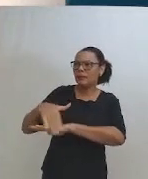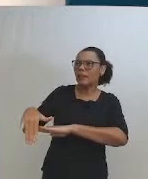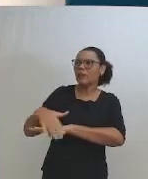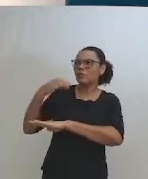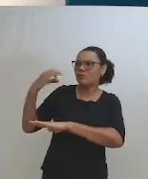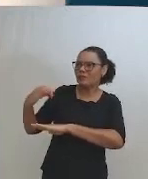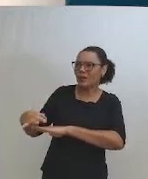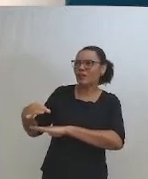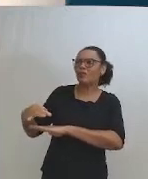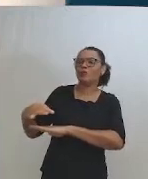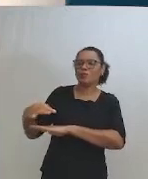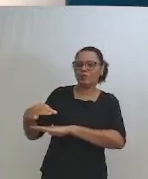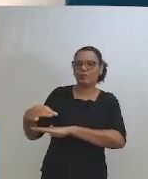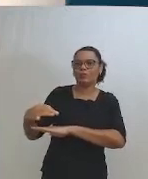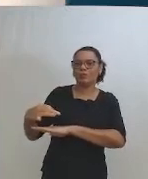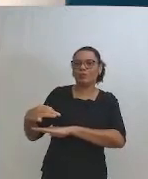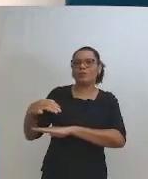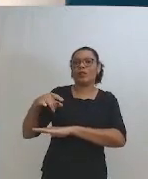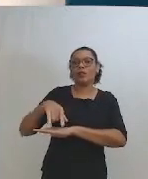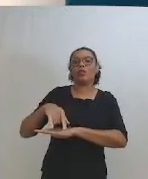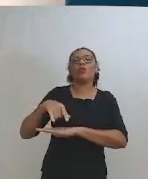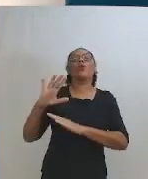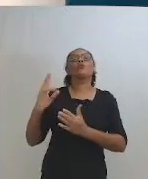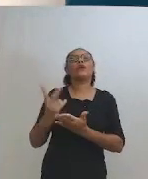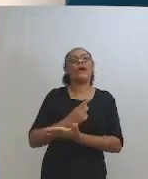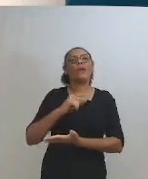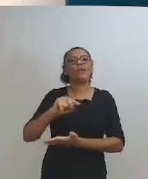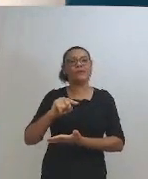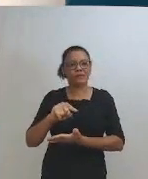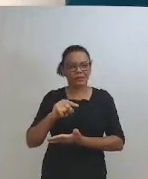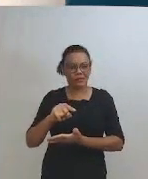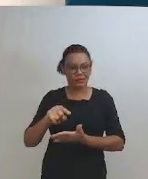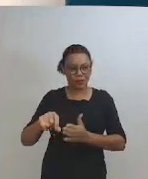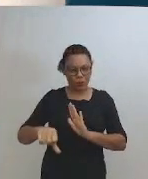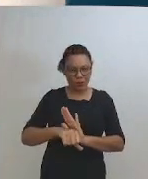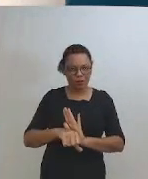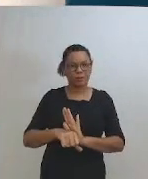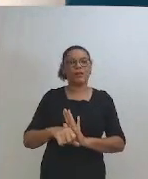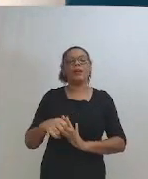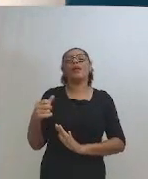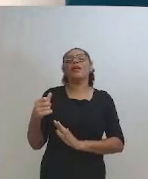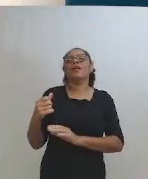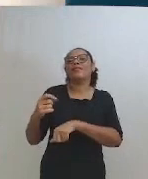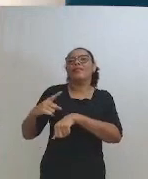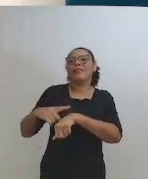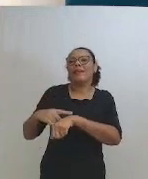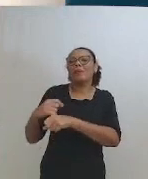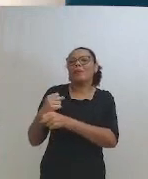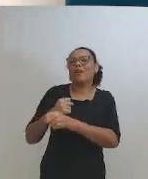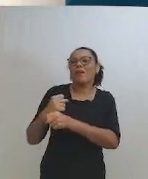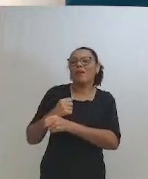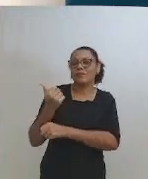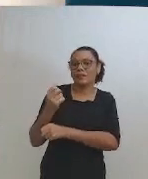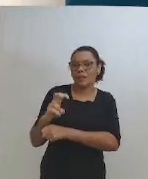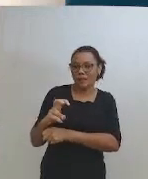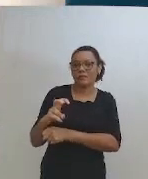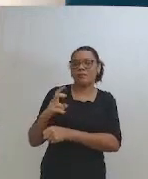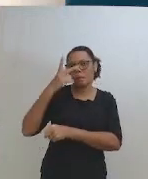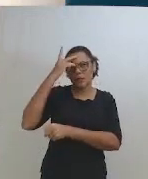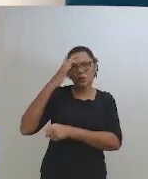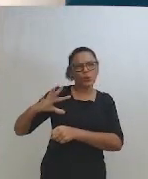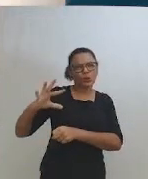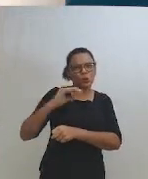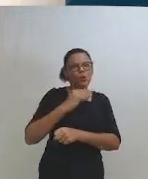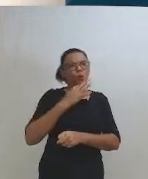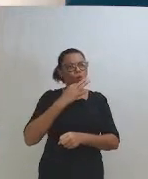culpa. Há mais de 15 anos. É pessoa conhecida por toda a comunidade por ser um